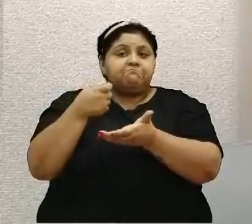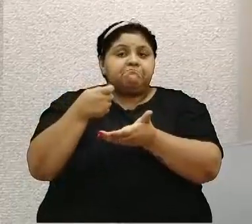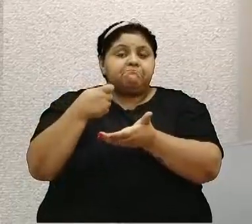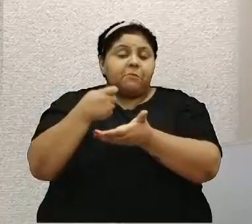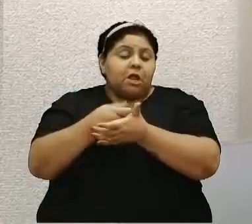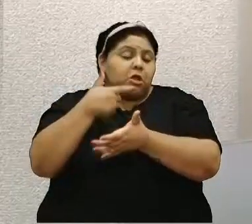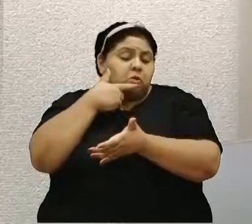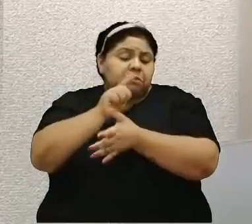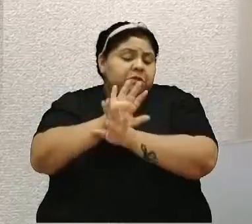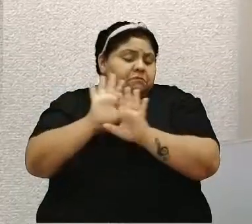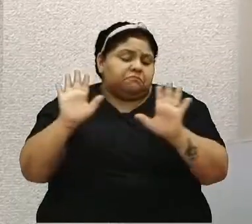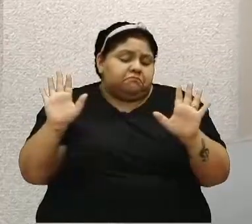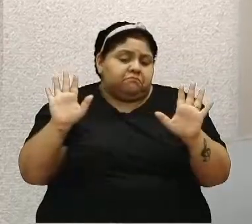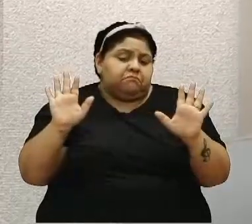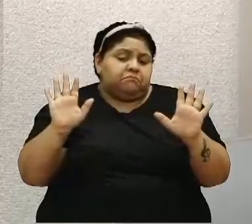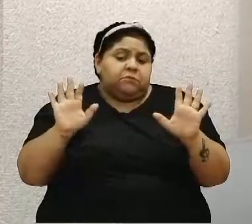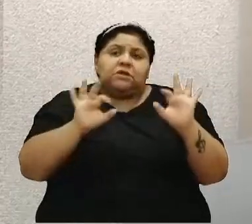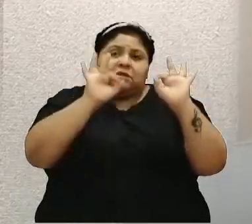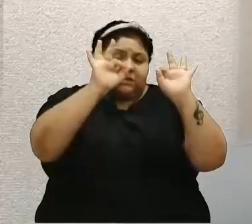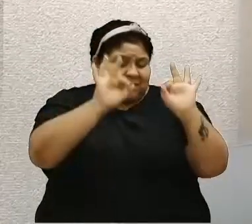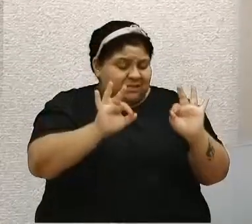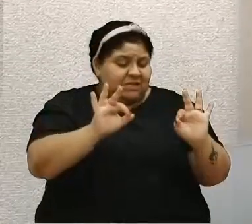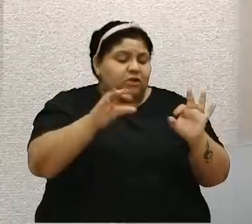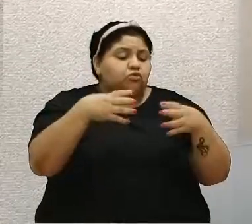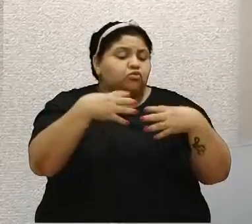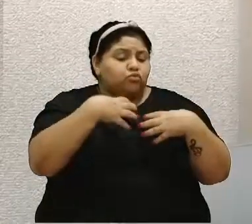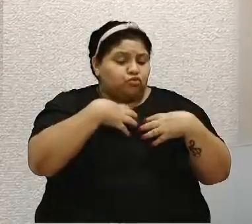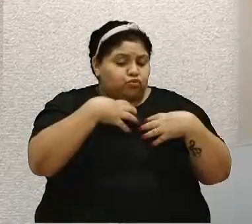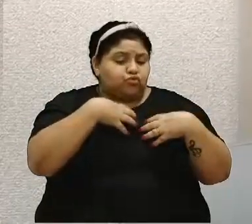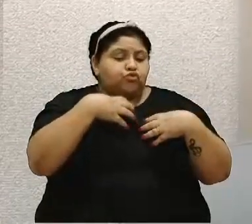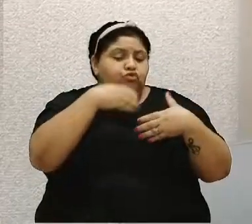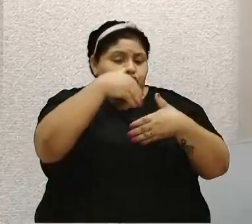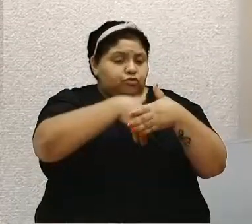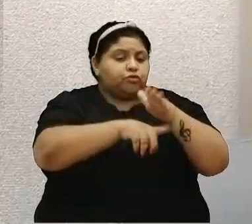dá. Então, está correta a forma de colocar na lei